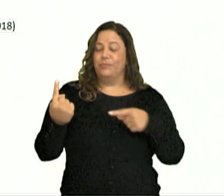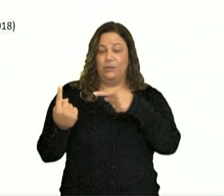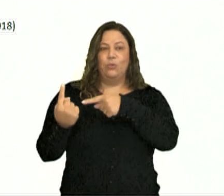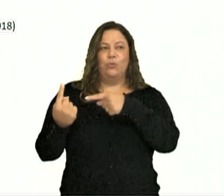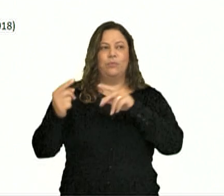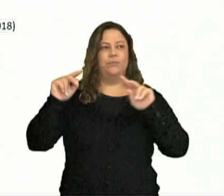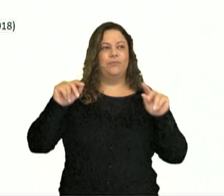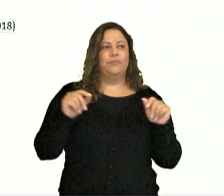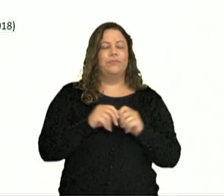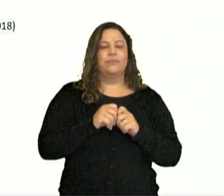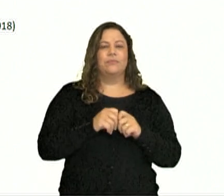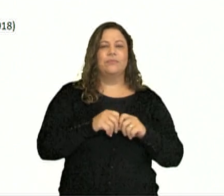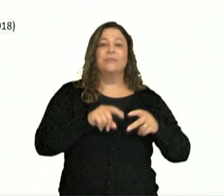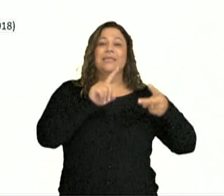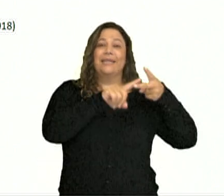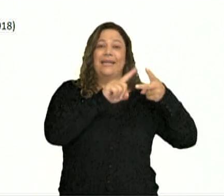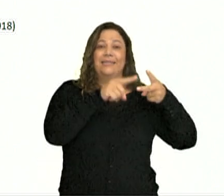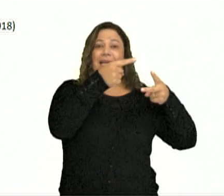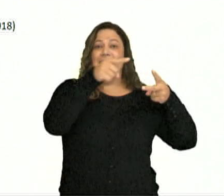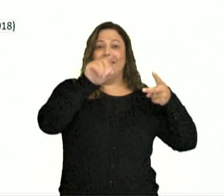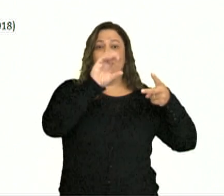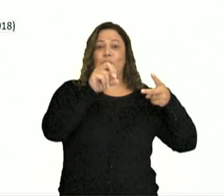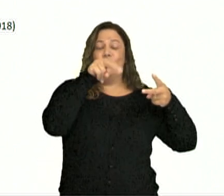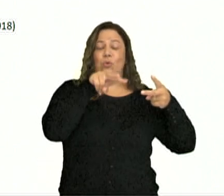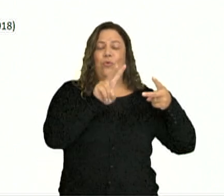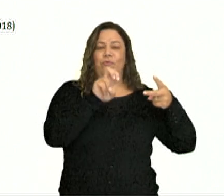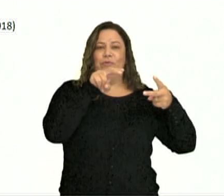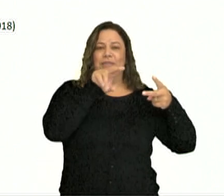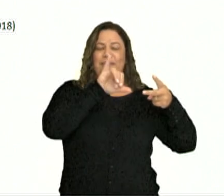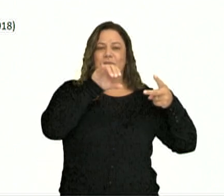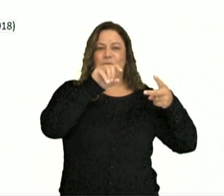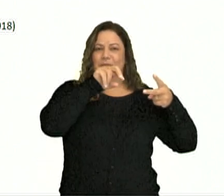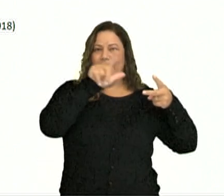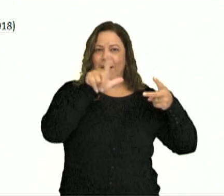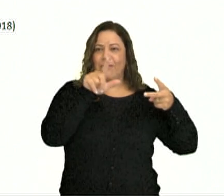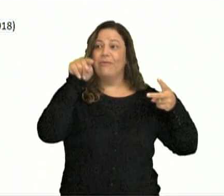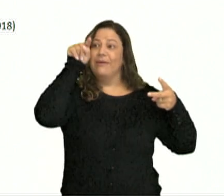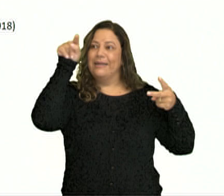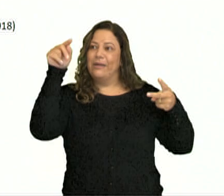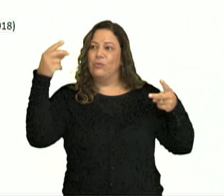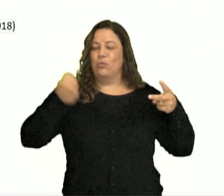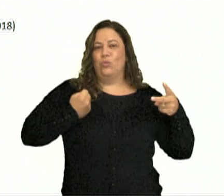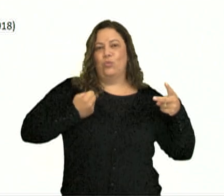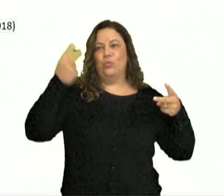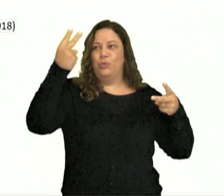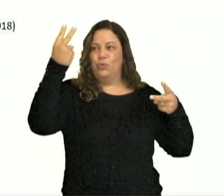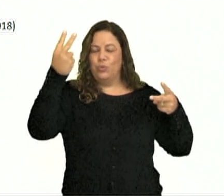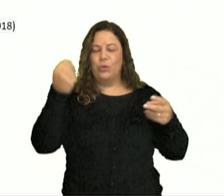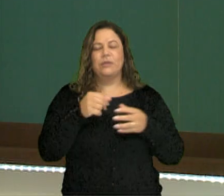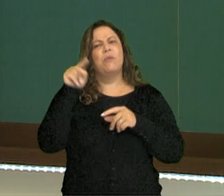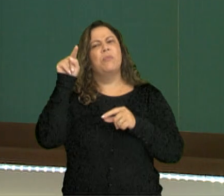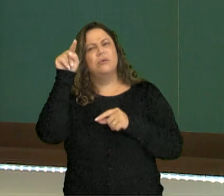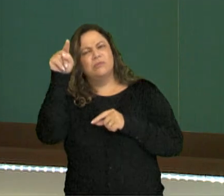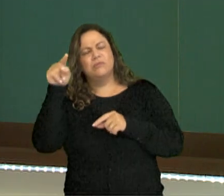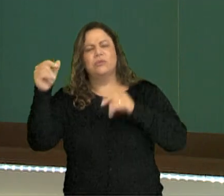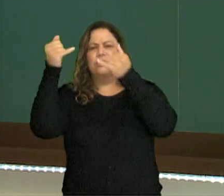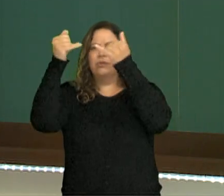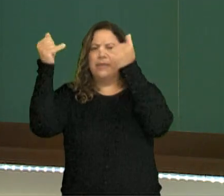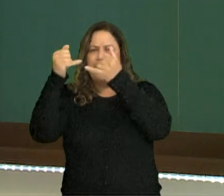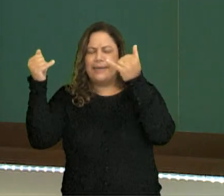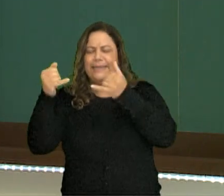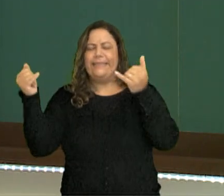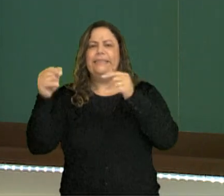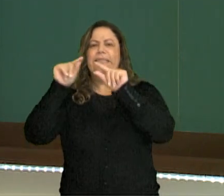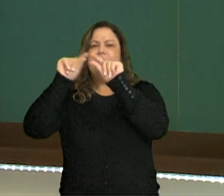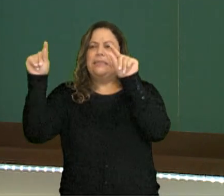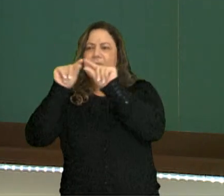correta. E a notação não convencional é a número 2. Lembra que a professora falou que pode ser pontinhos, pode ser linhas,